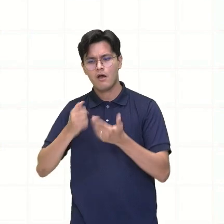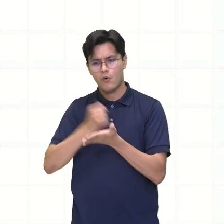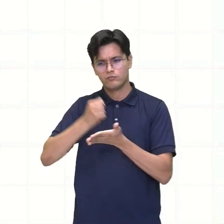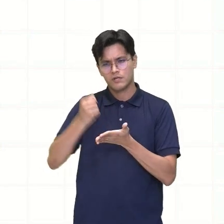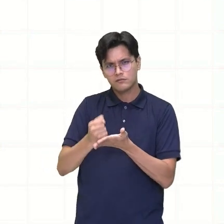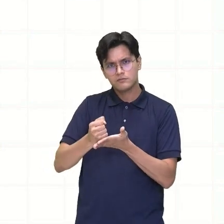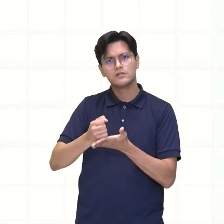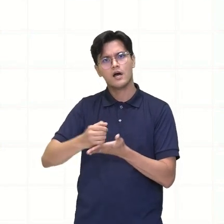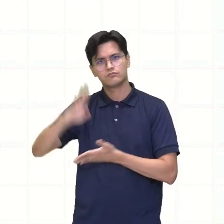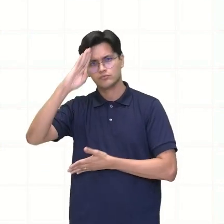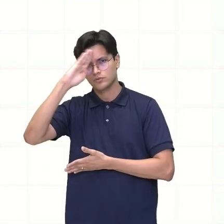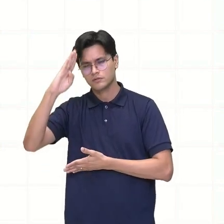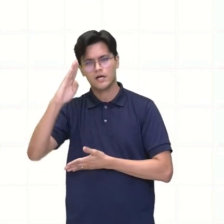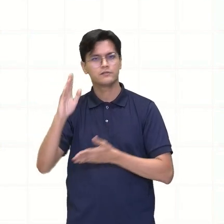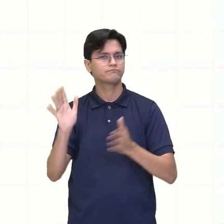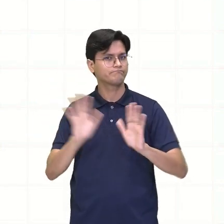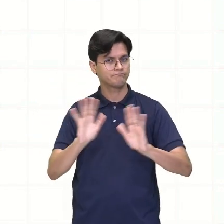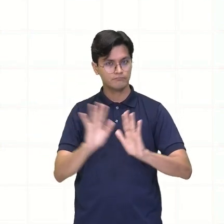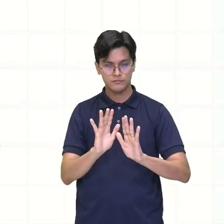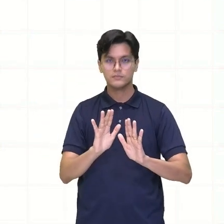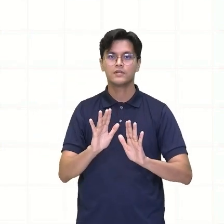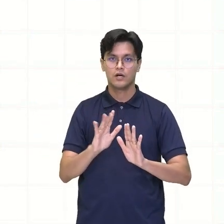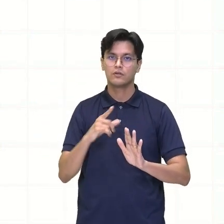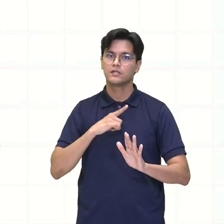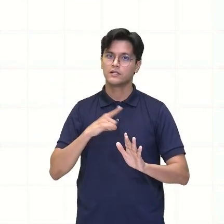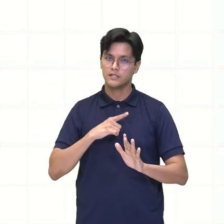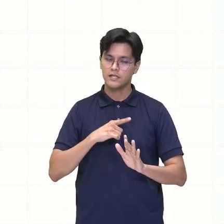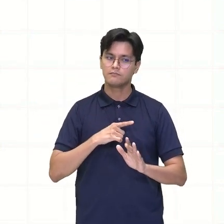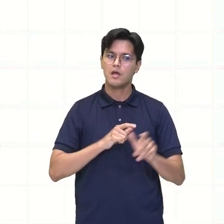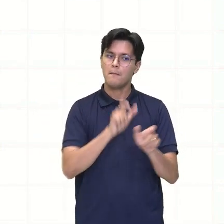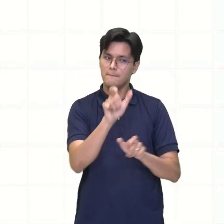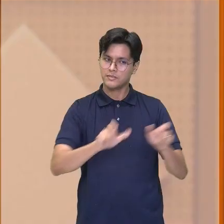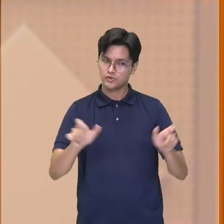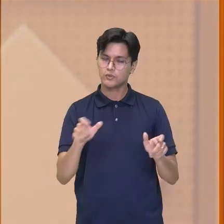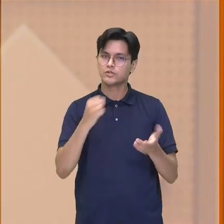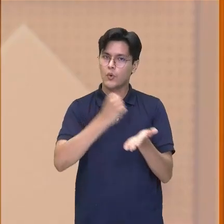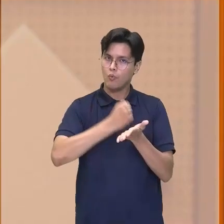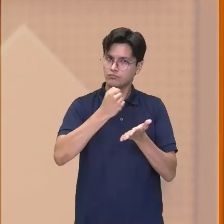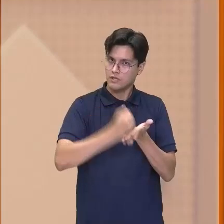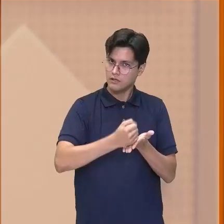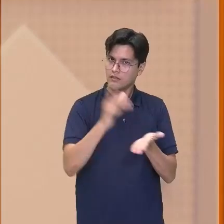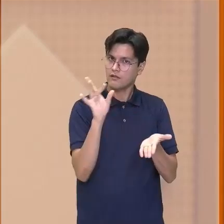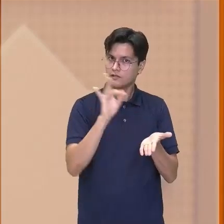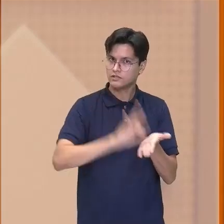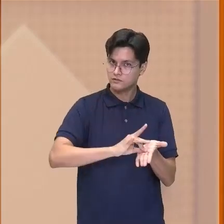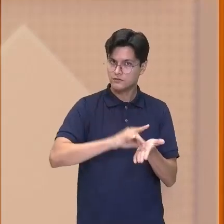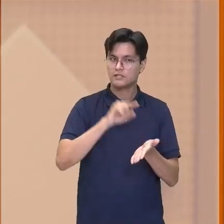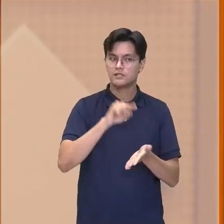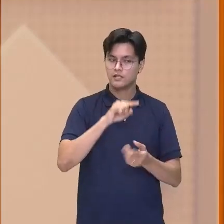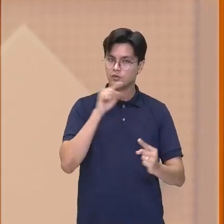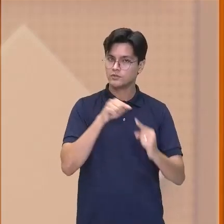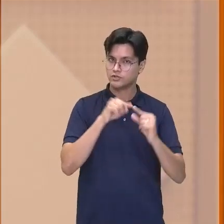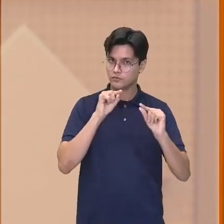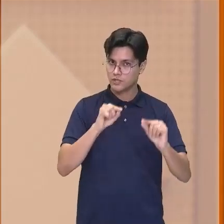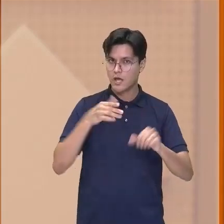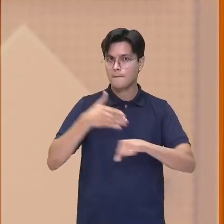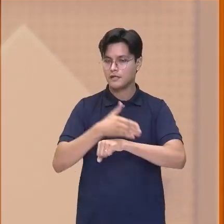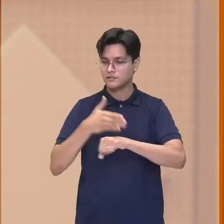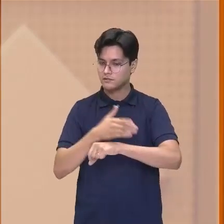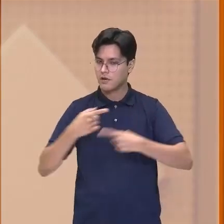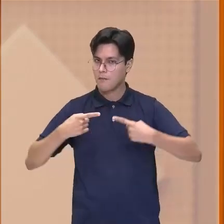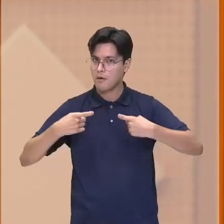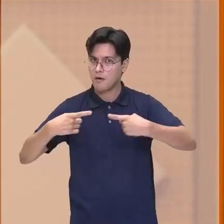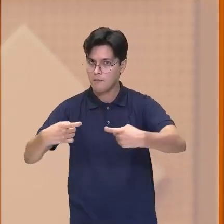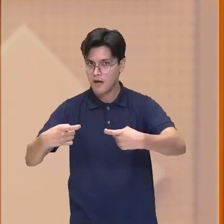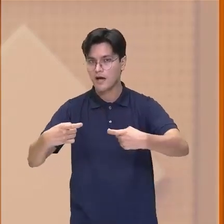ali sendo pagas para conquistar um determinado território, para conter as revoltas camponesas. Lembram